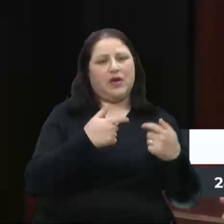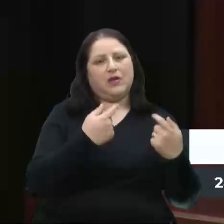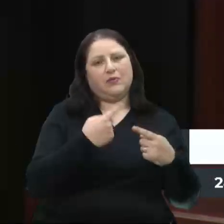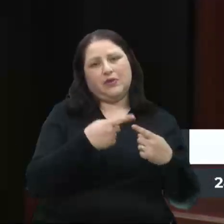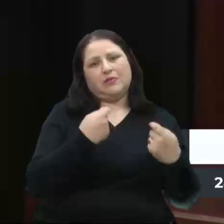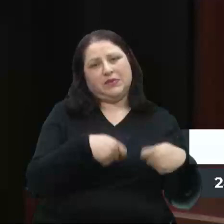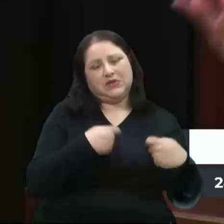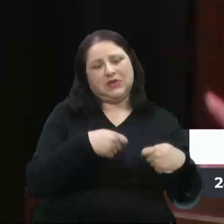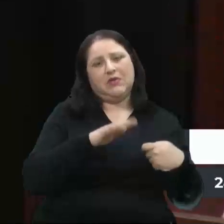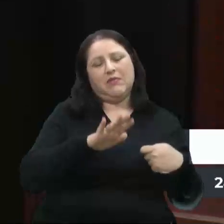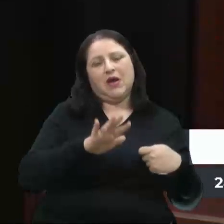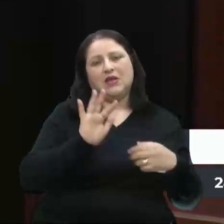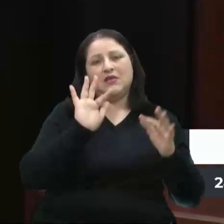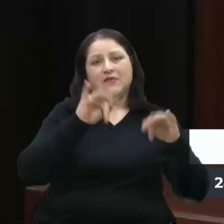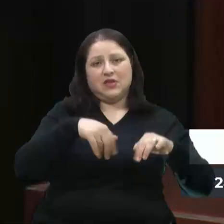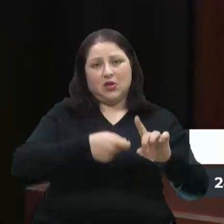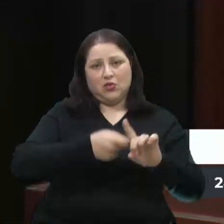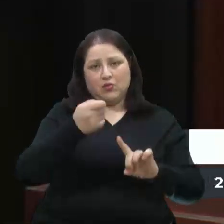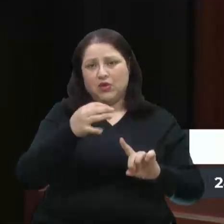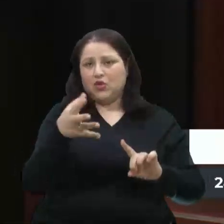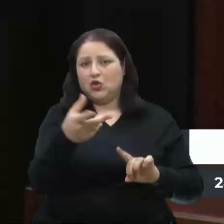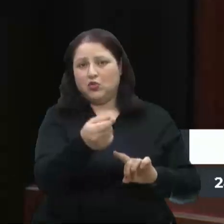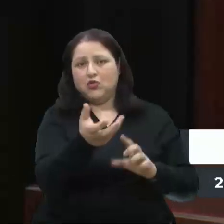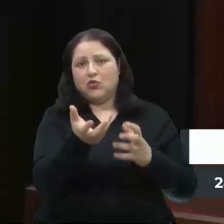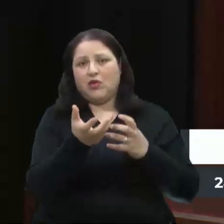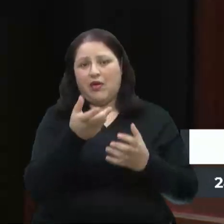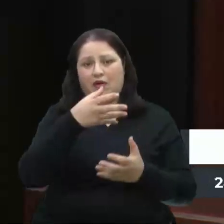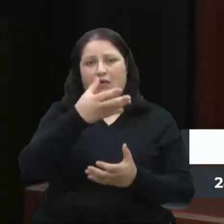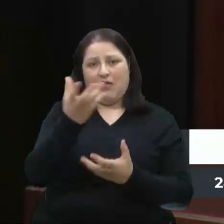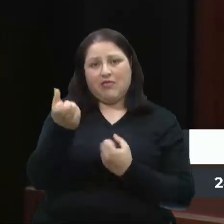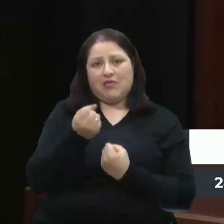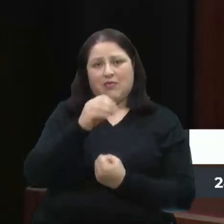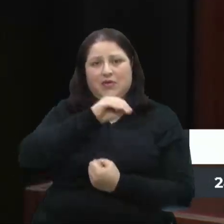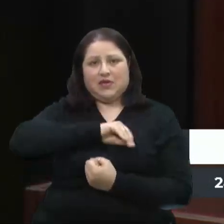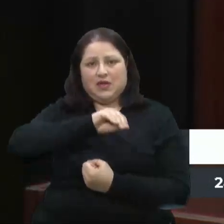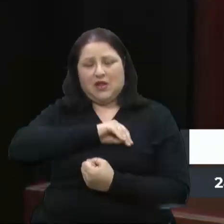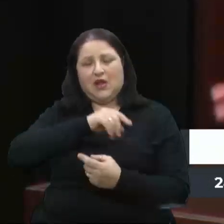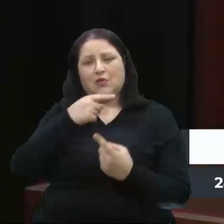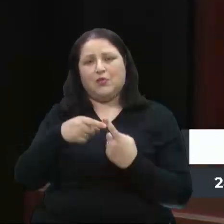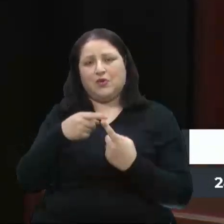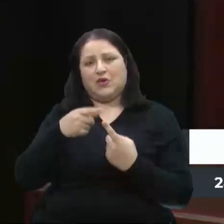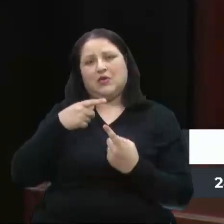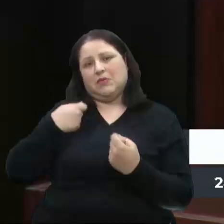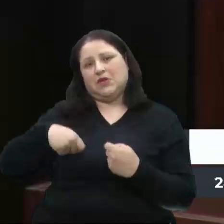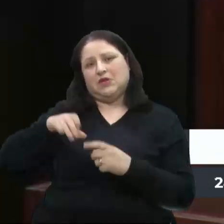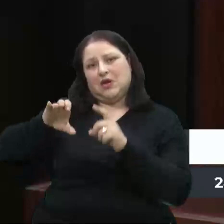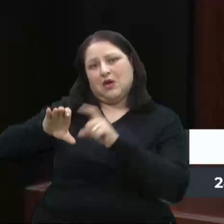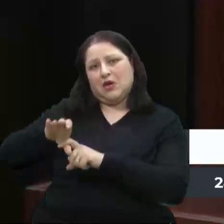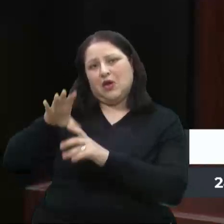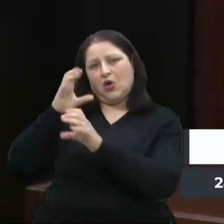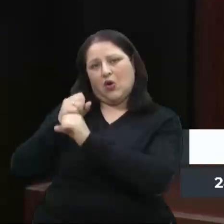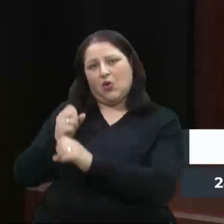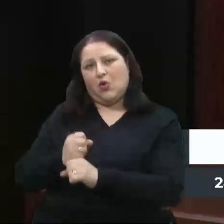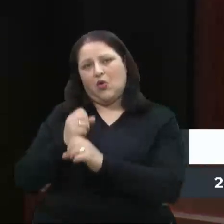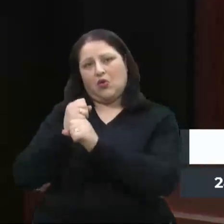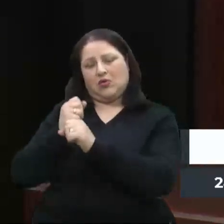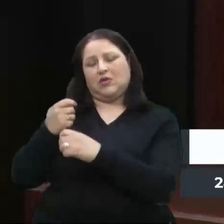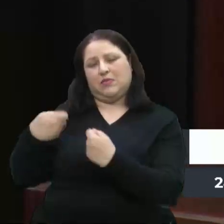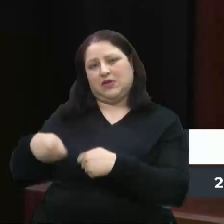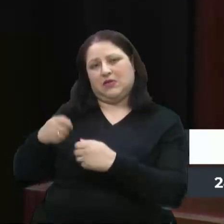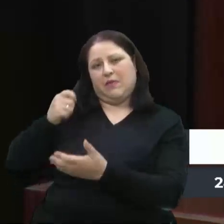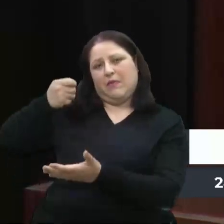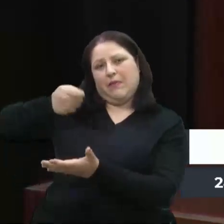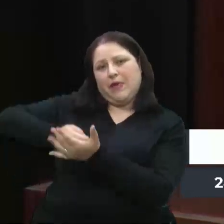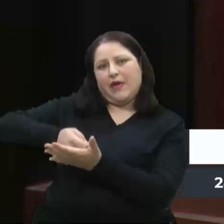no fim do mês, todo mundo quer receber o seu salário. Afinal de contas, a gente tem contas, a gente tem vida, a gente tem boletos